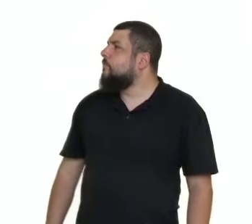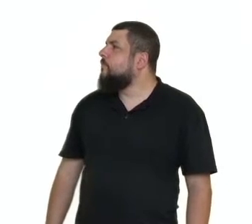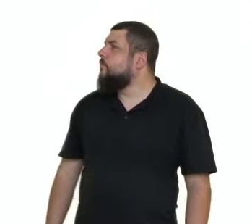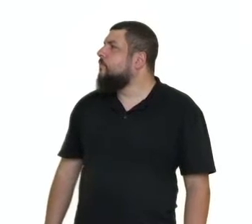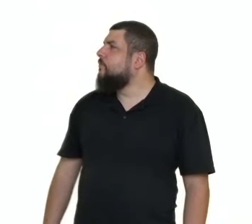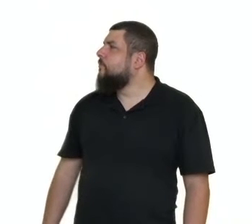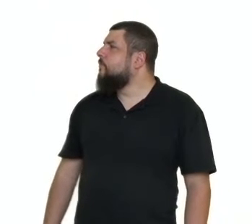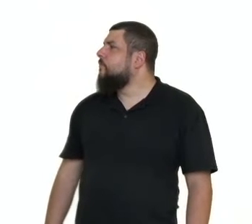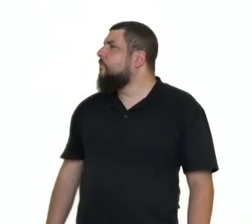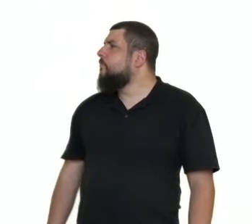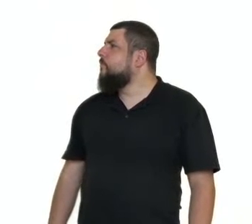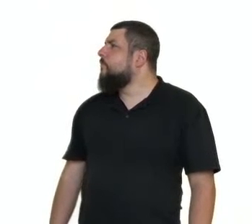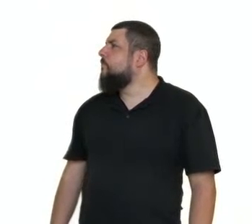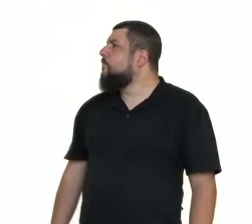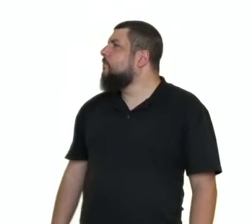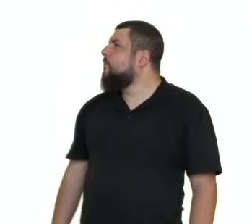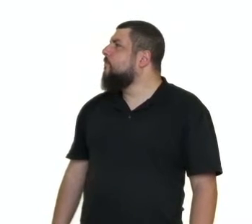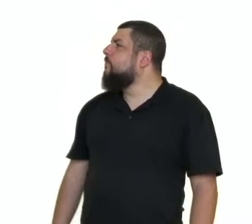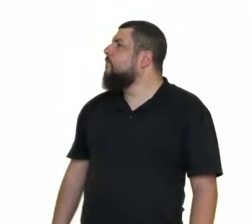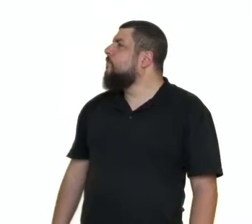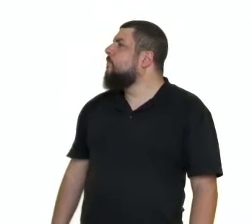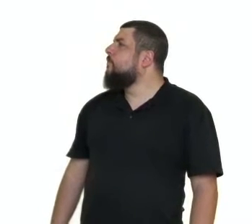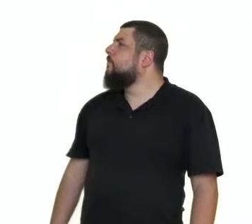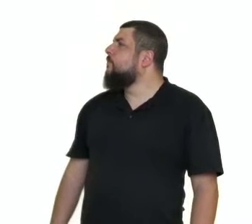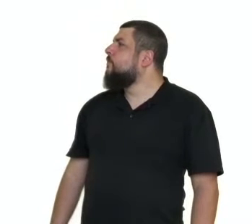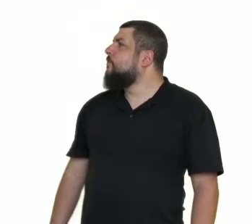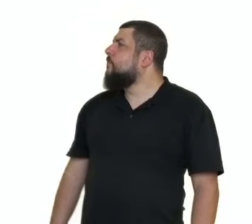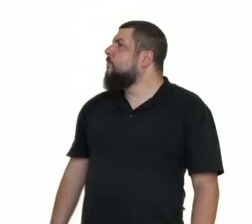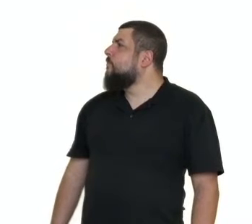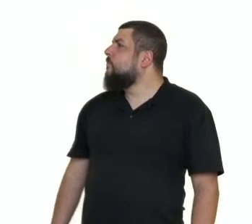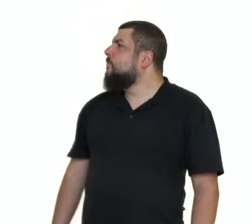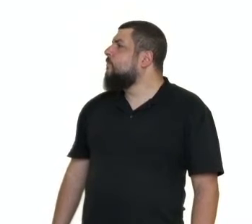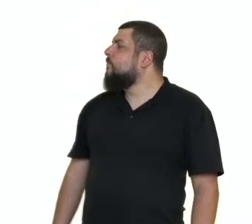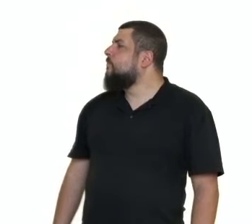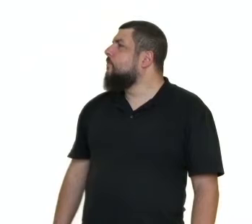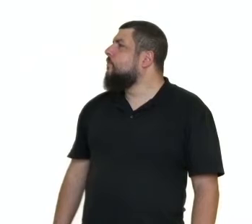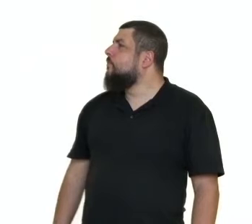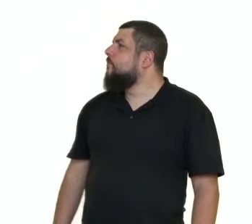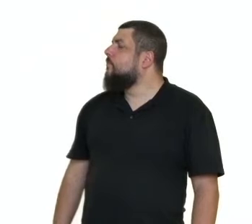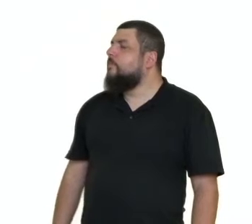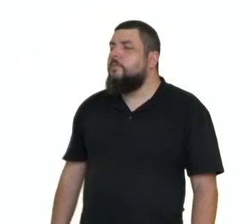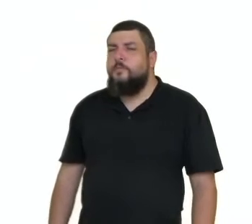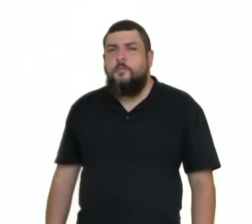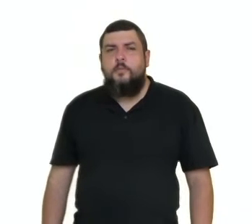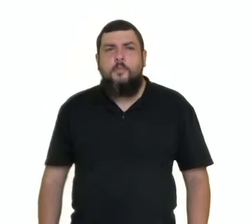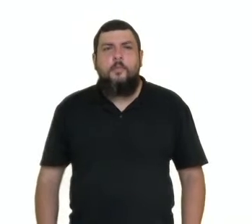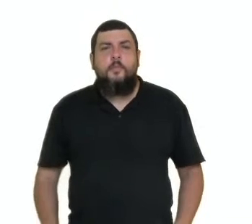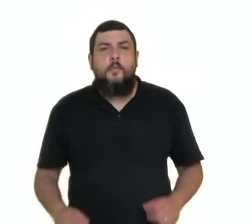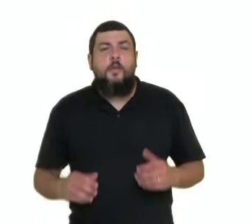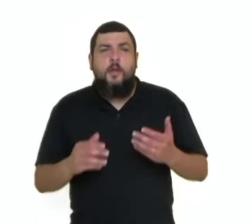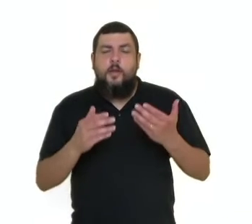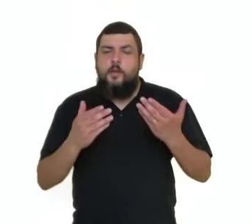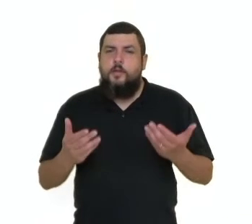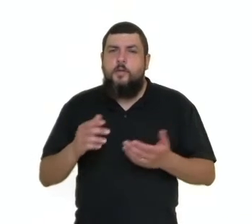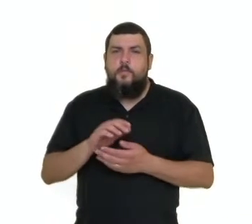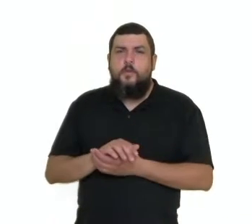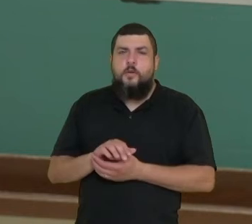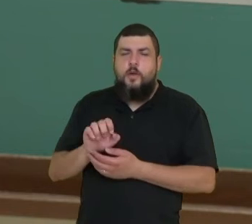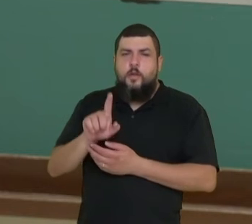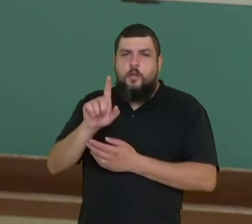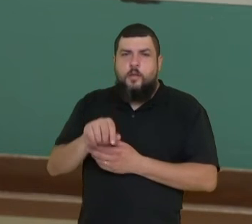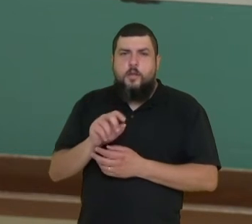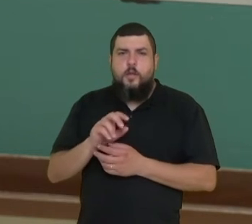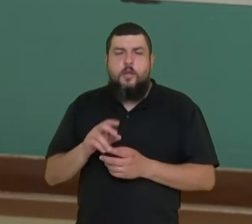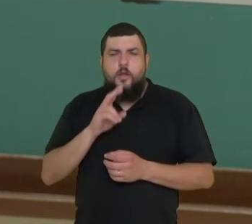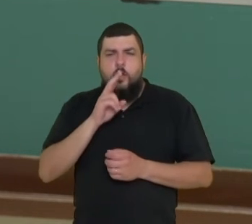seja, o trabalho nesse caso vai ser menos 0,1, né? Então aqui você vai ter tudo força